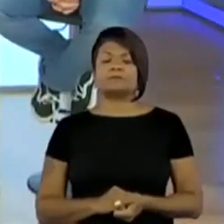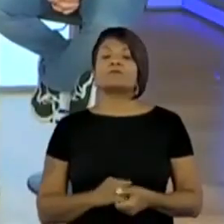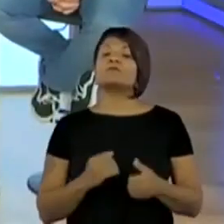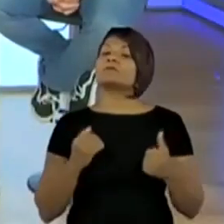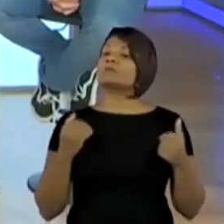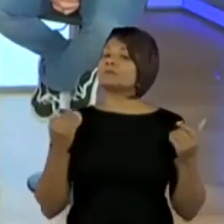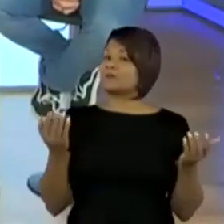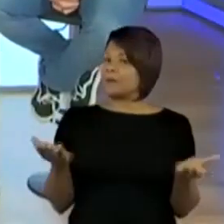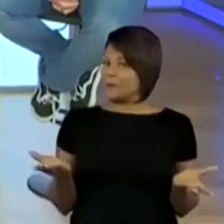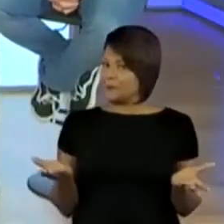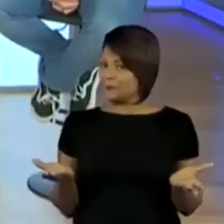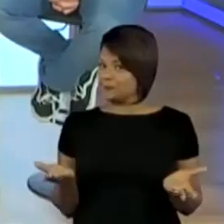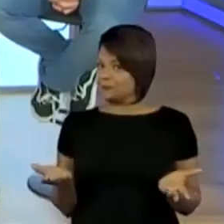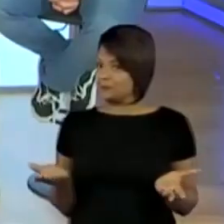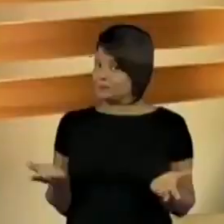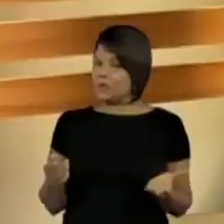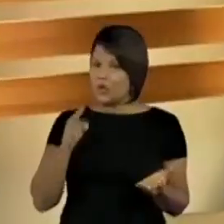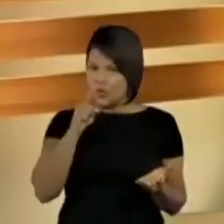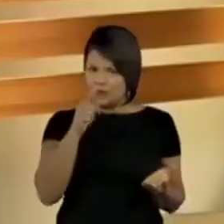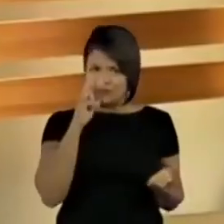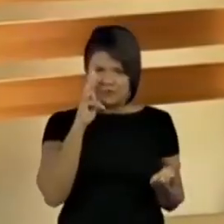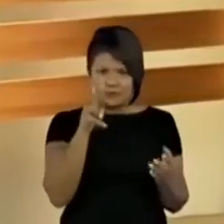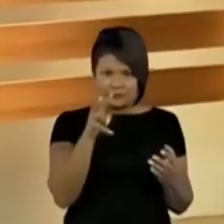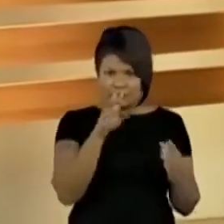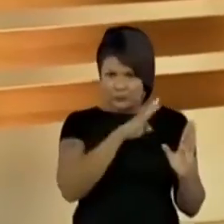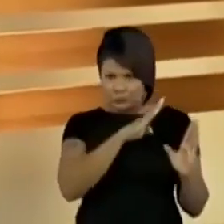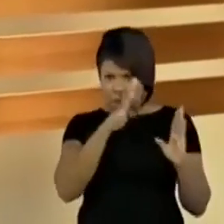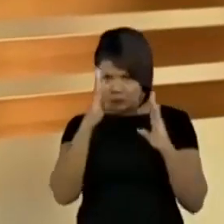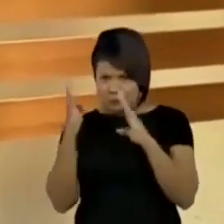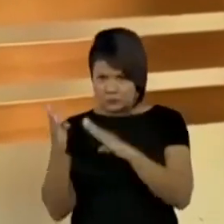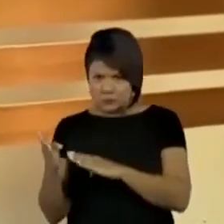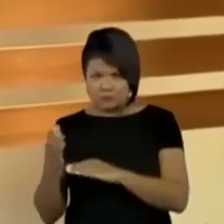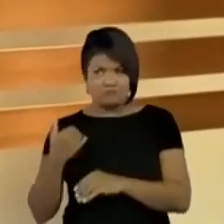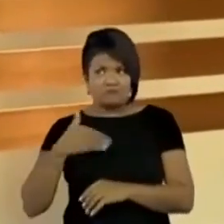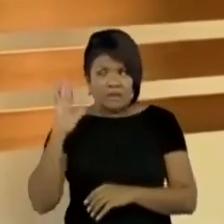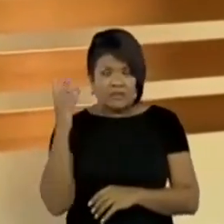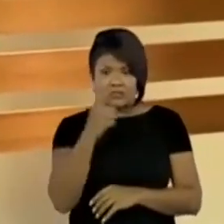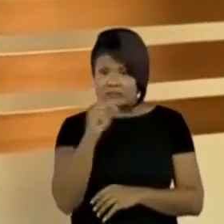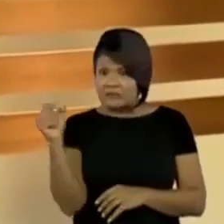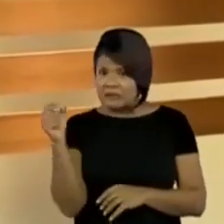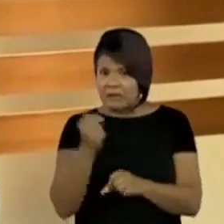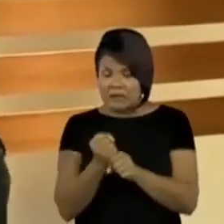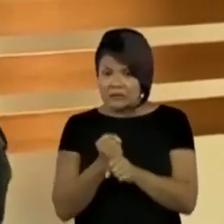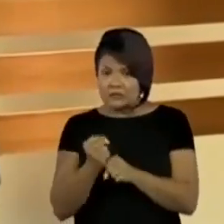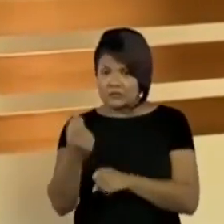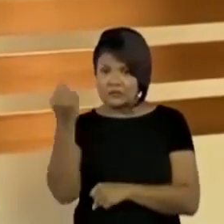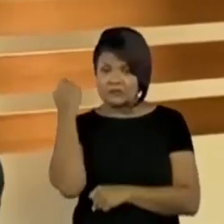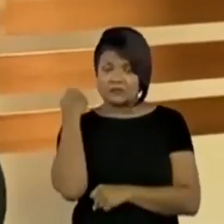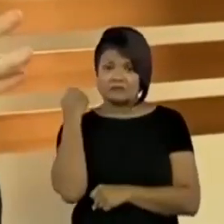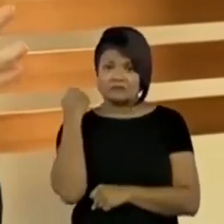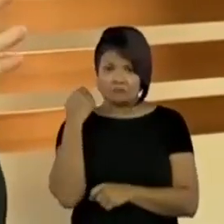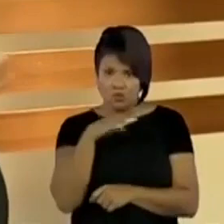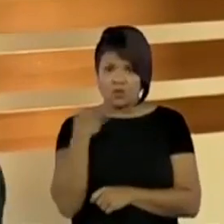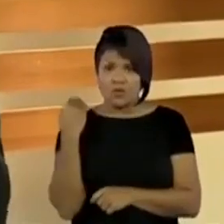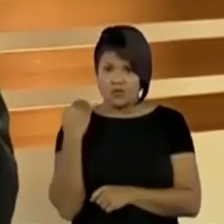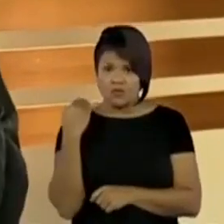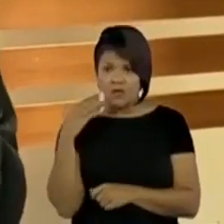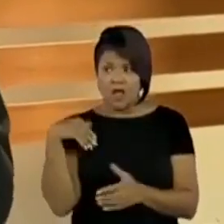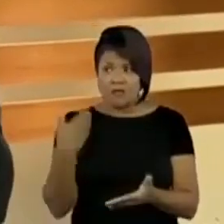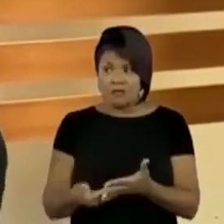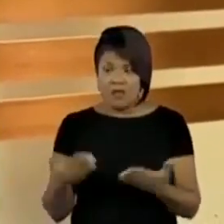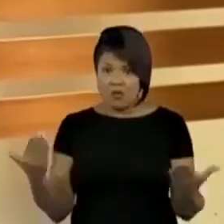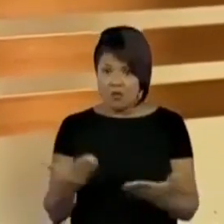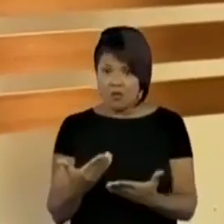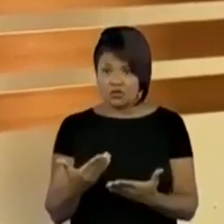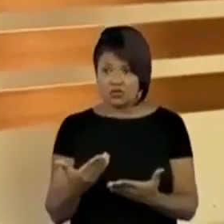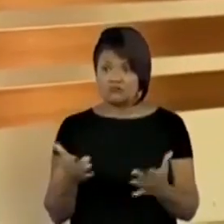Então, vocês viram que ele morreu já faz mais de 100 anos e até hoje tudo que ele escreveu